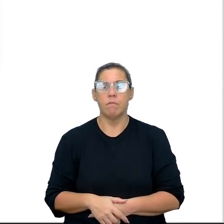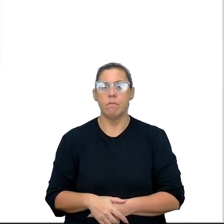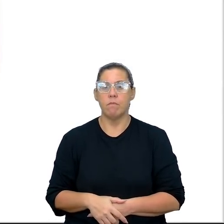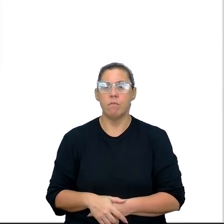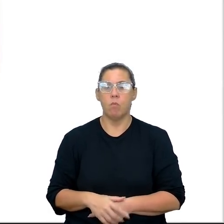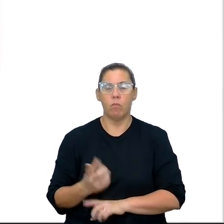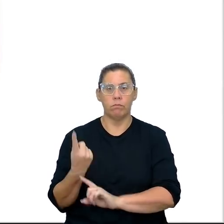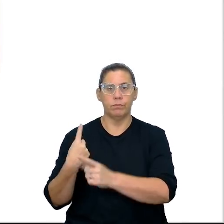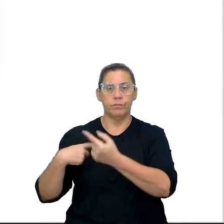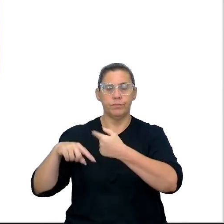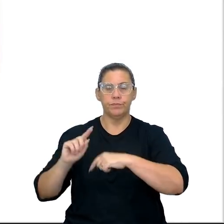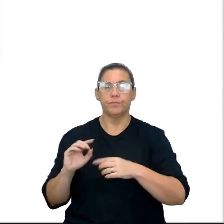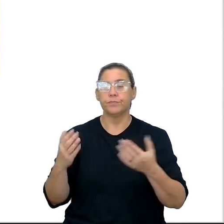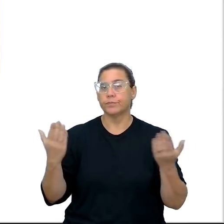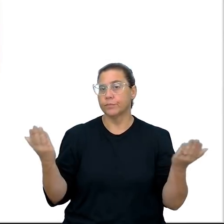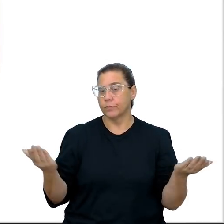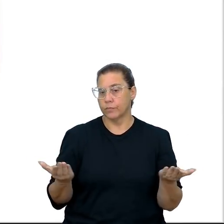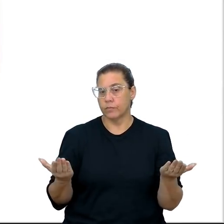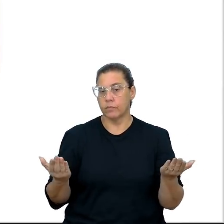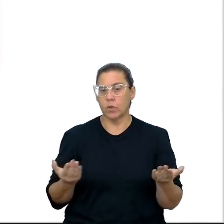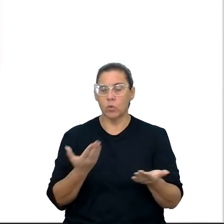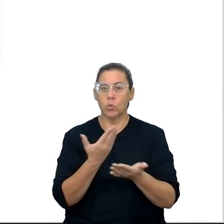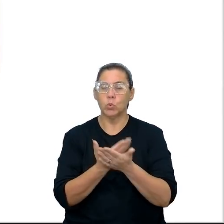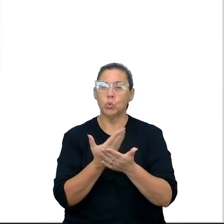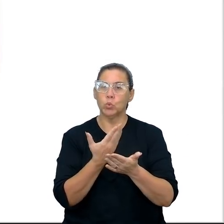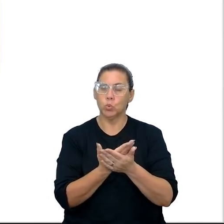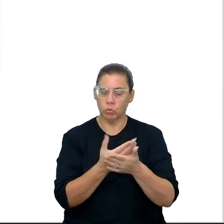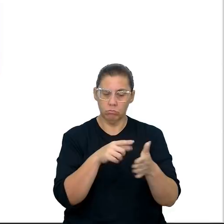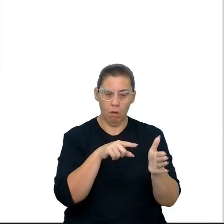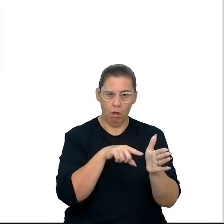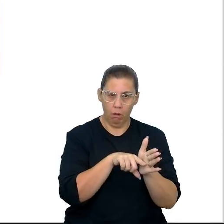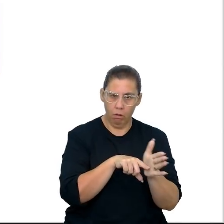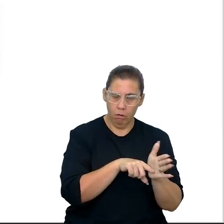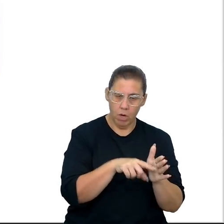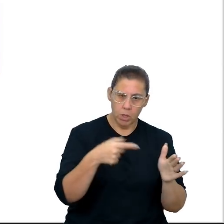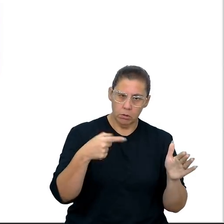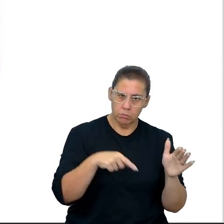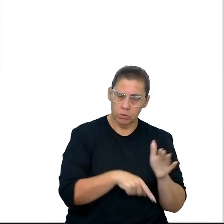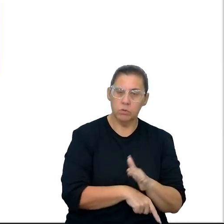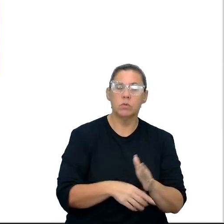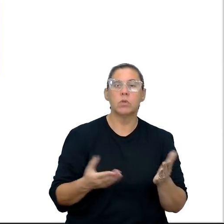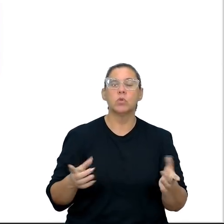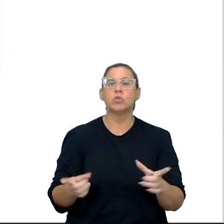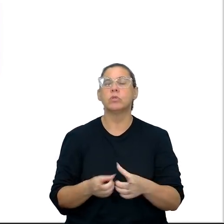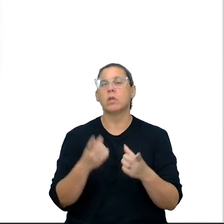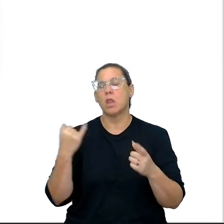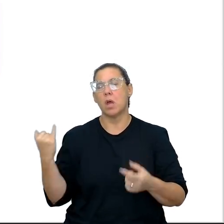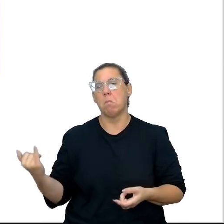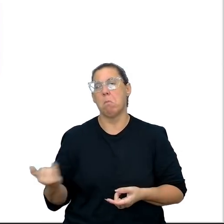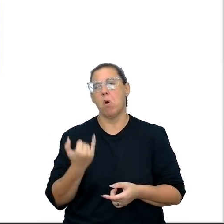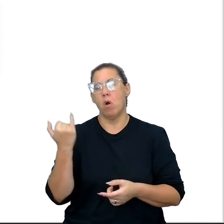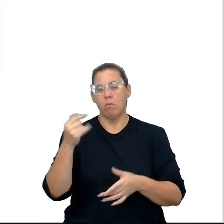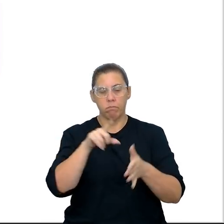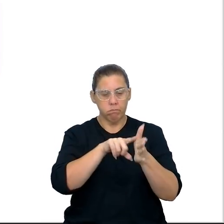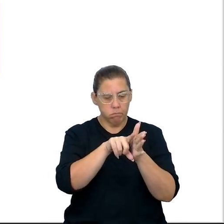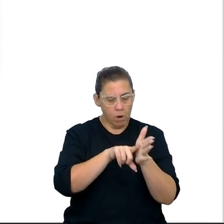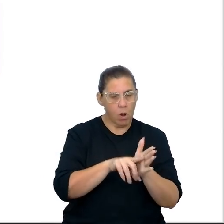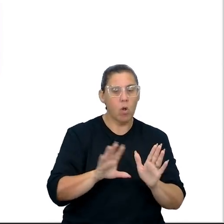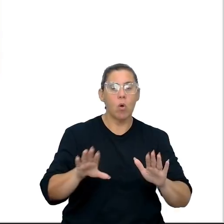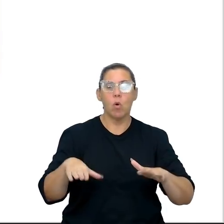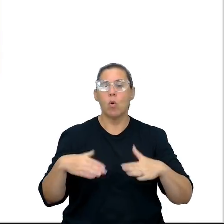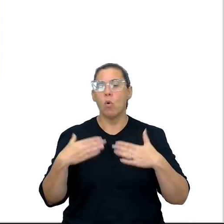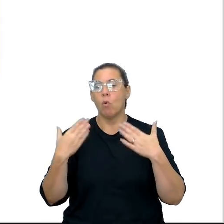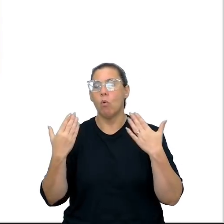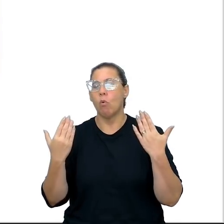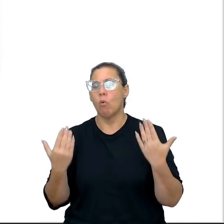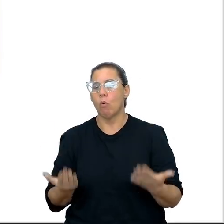de desdobramento. Então, no estudo e aprofundamento dessa sequência didática, né, seria importante mapear quais são as unidades